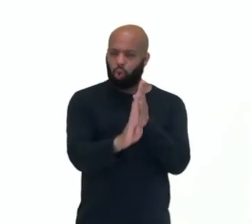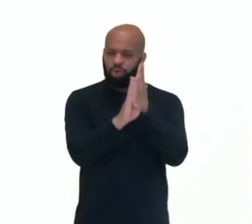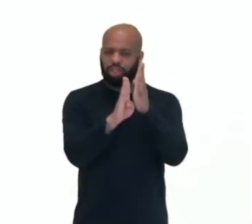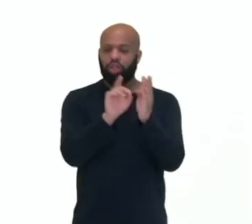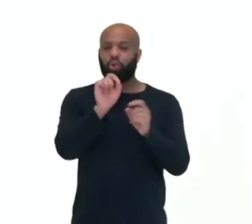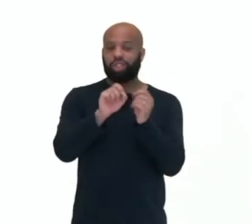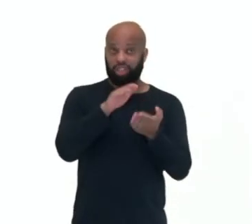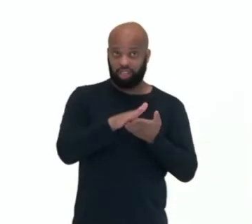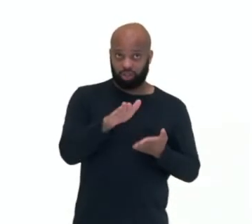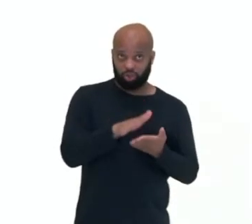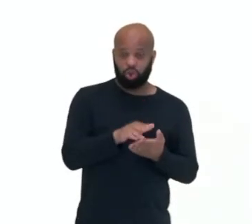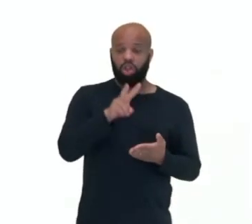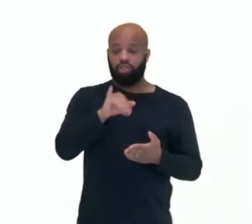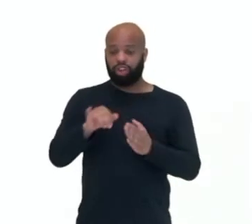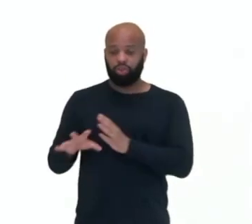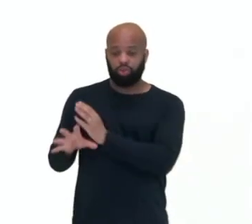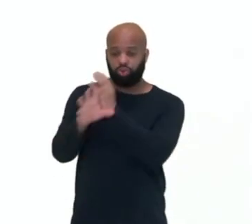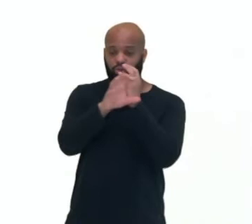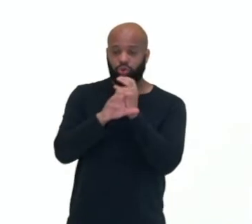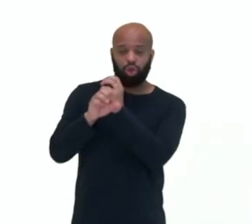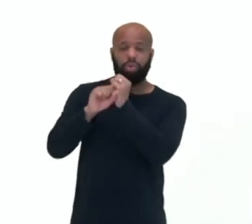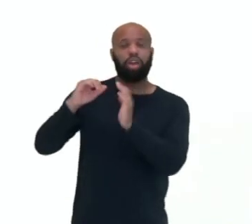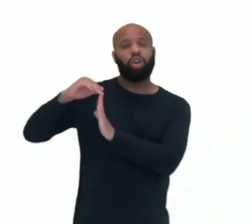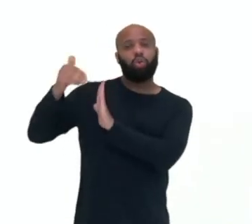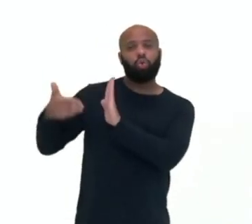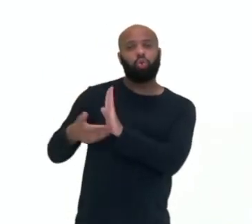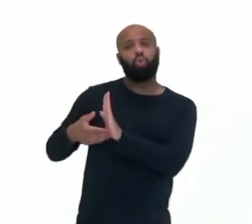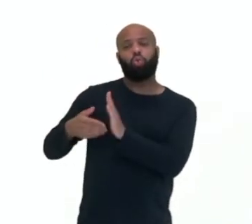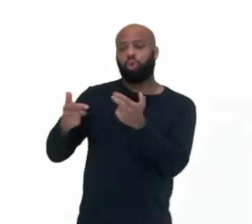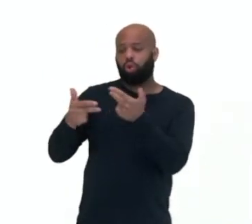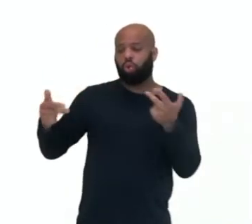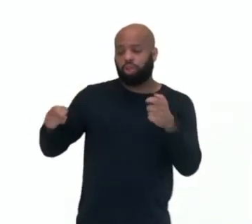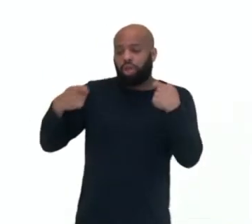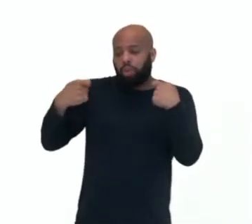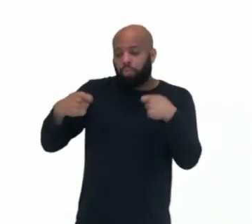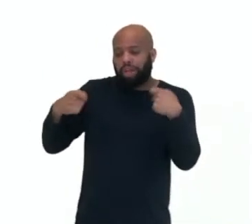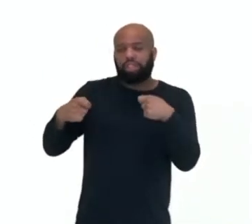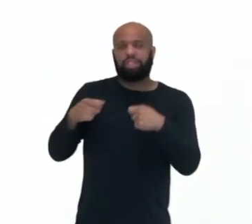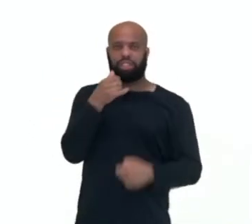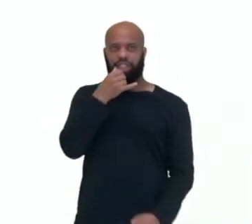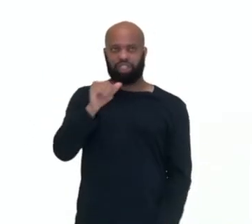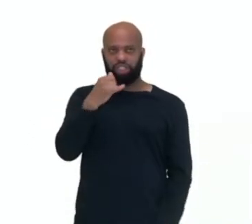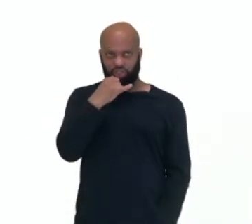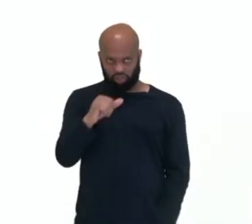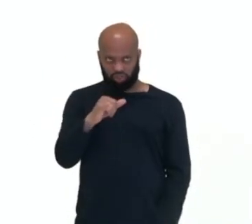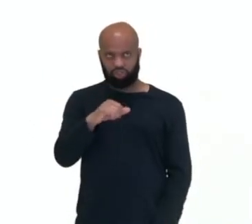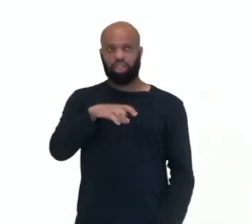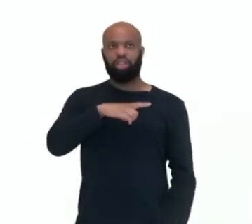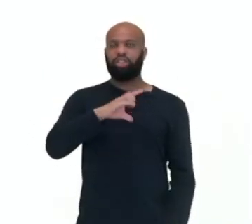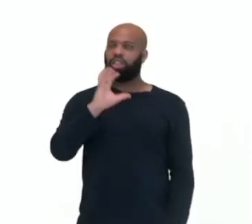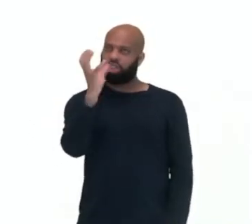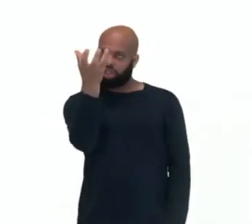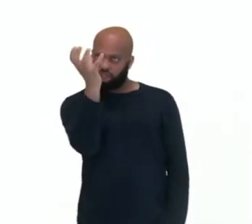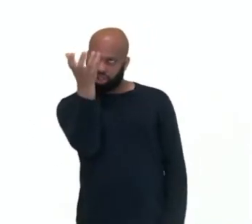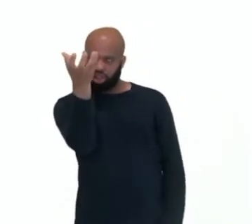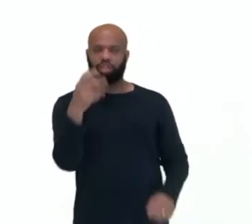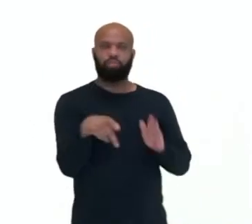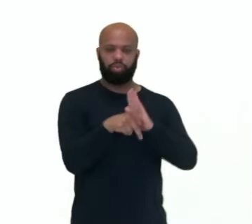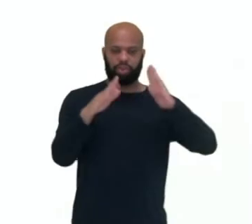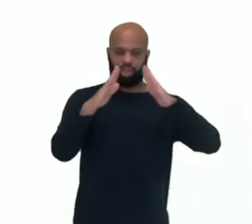luz equivale à soma da energia de todos os aparelhos elétricos, eletrônicos e lâmpadas de uma residência.